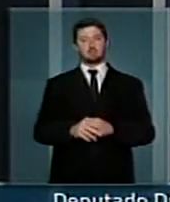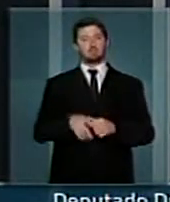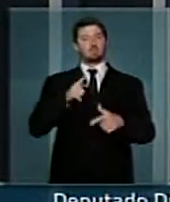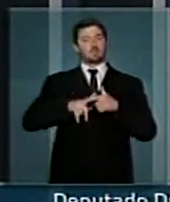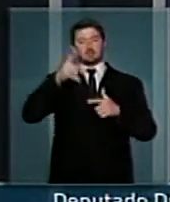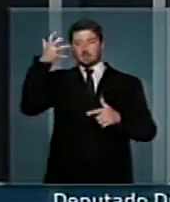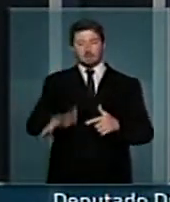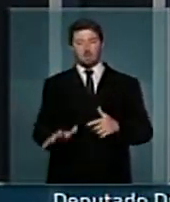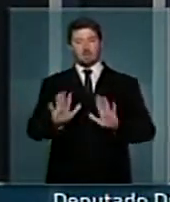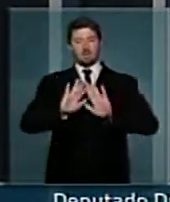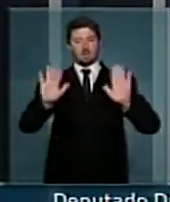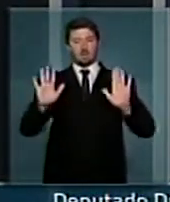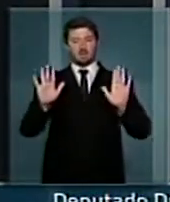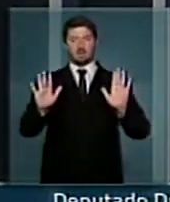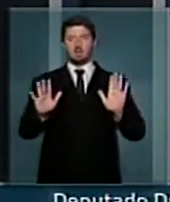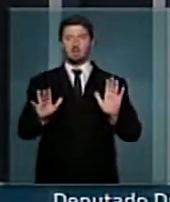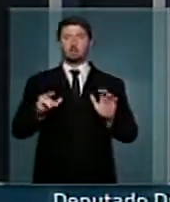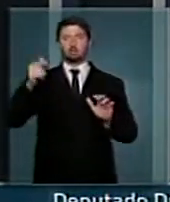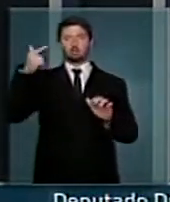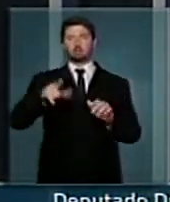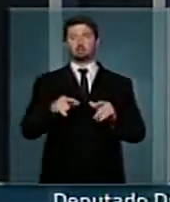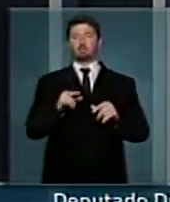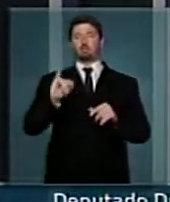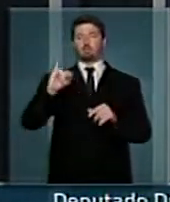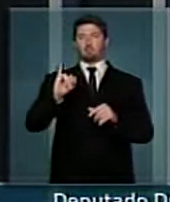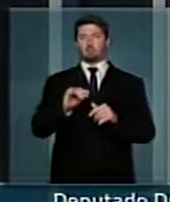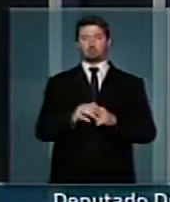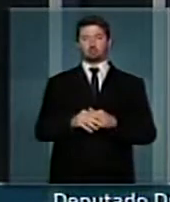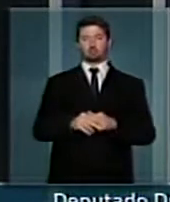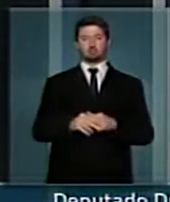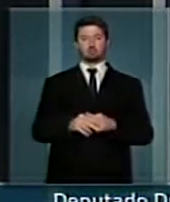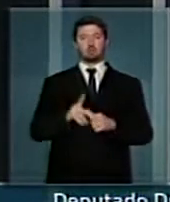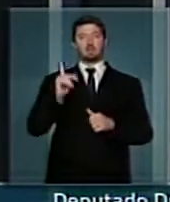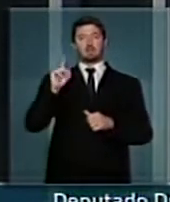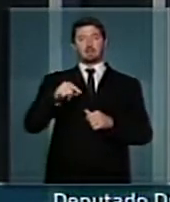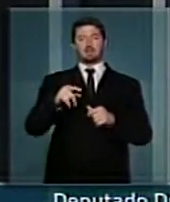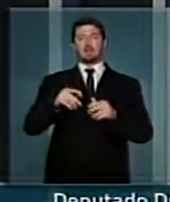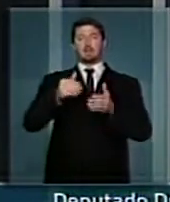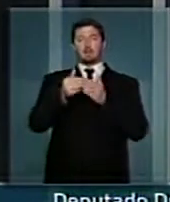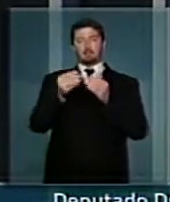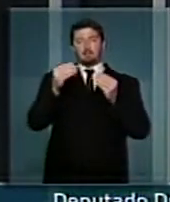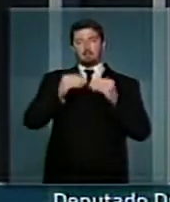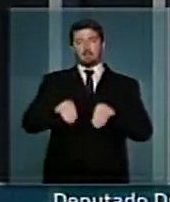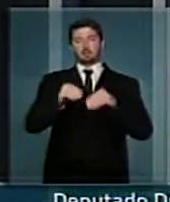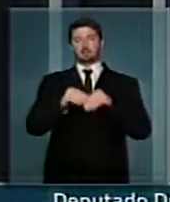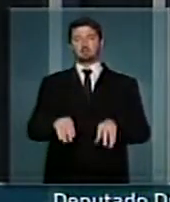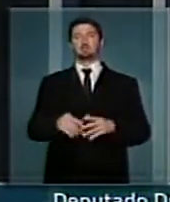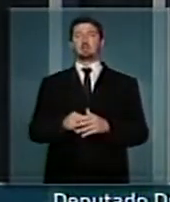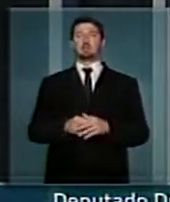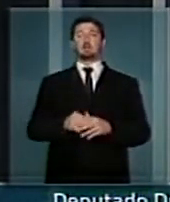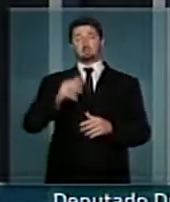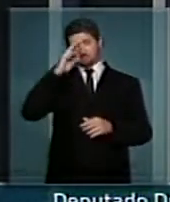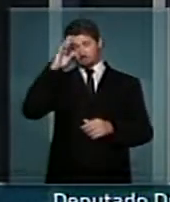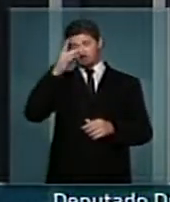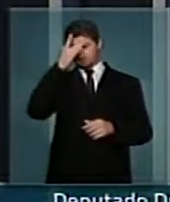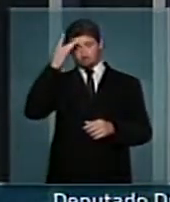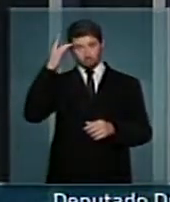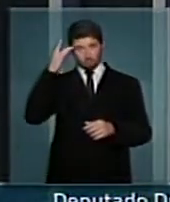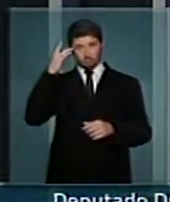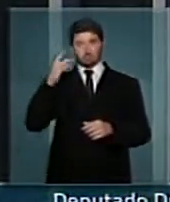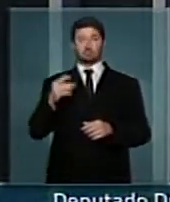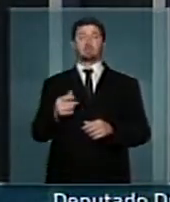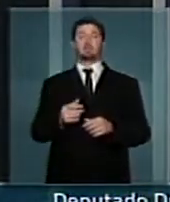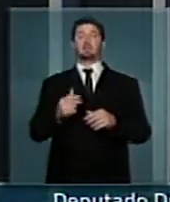queria, obviamente, mais esse tipo de tributo, que é regressivo, que é nocivo, sobretudo para as pessoas que